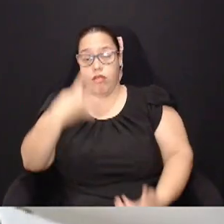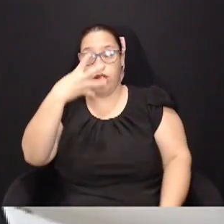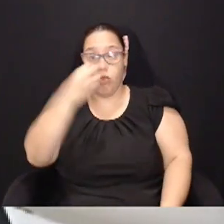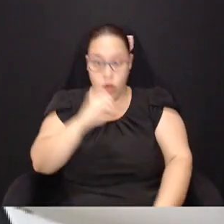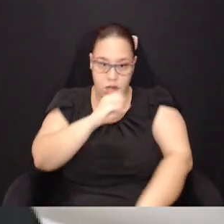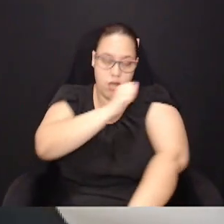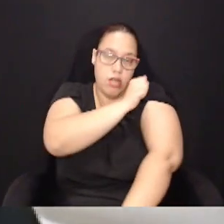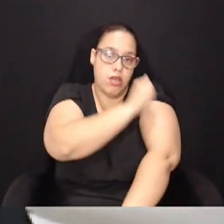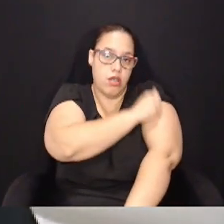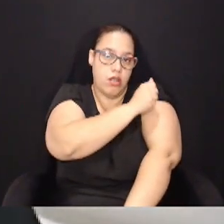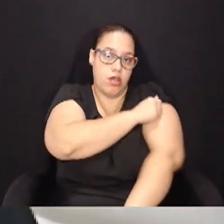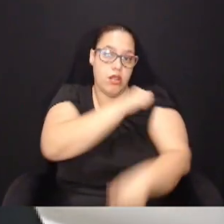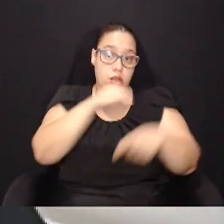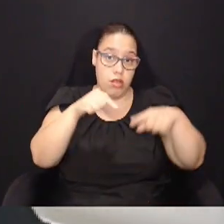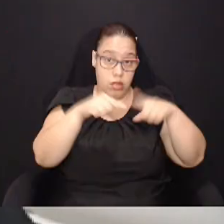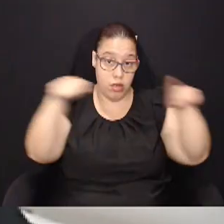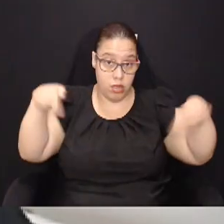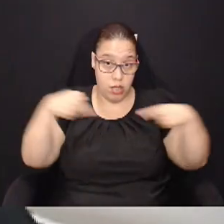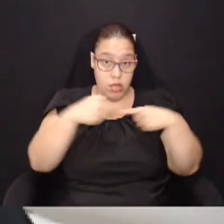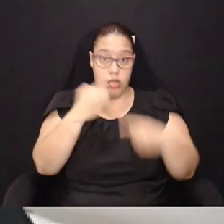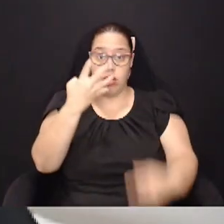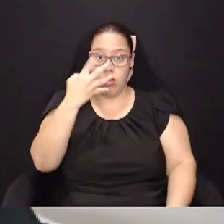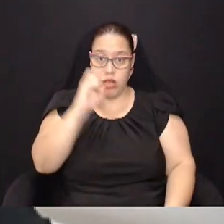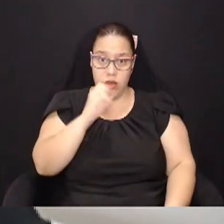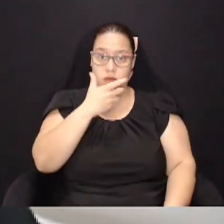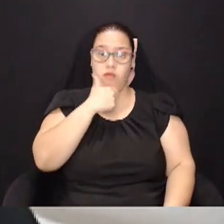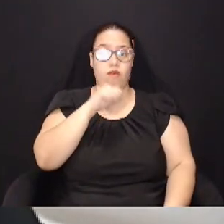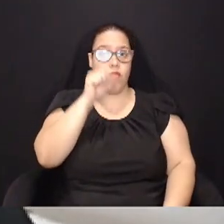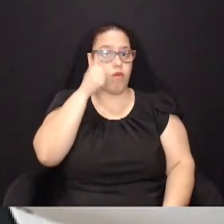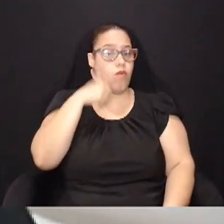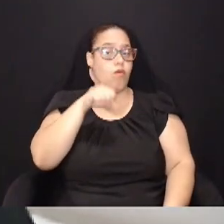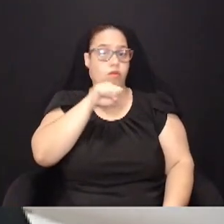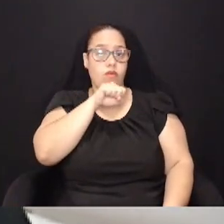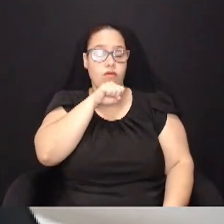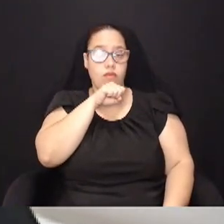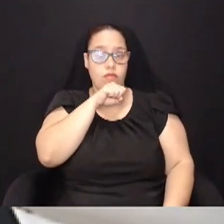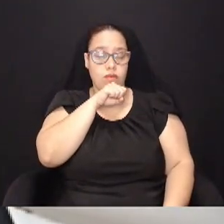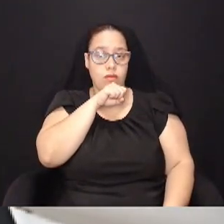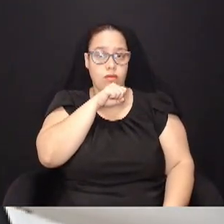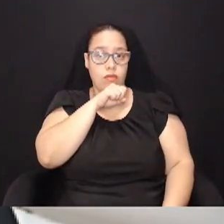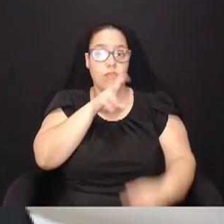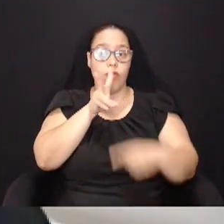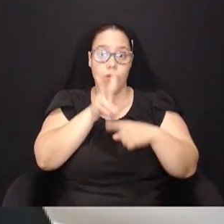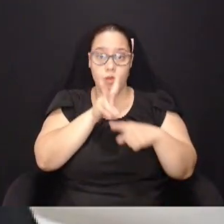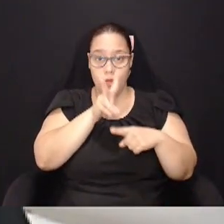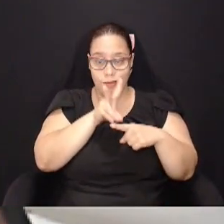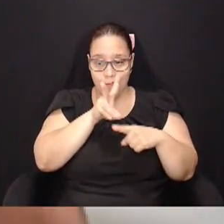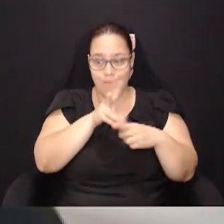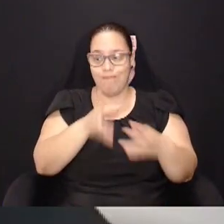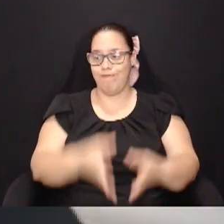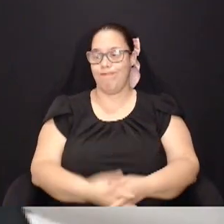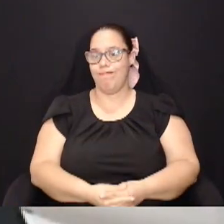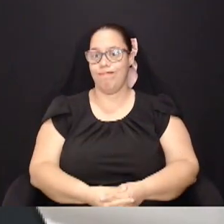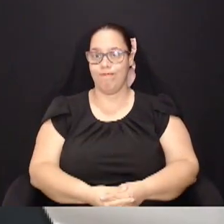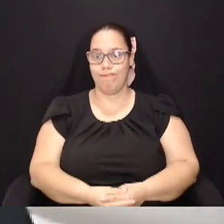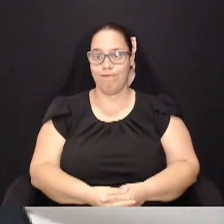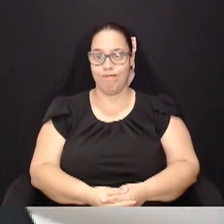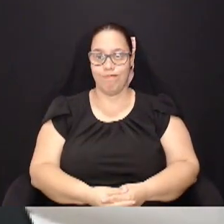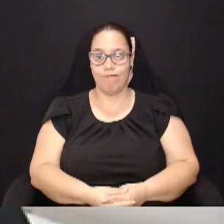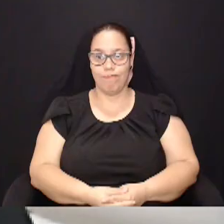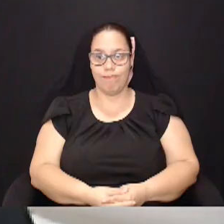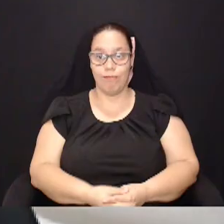aula, né? E 40 pais e mães para cuidar, né? O dia a